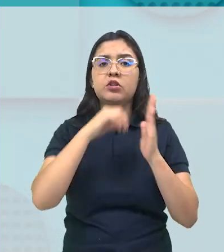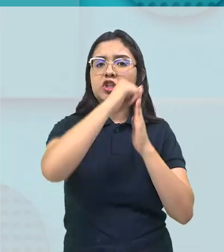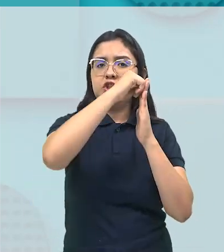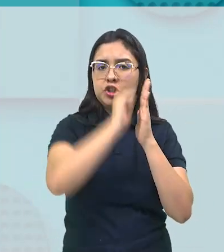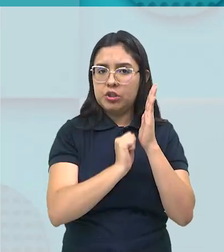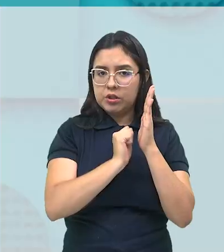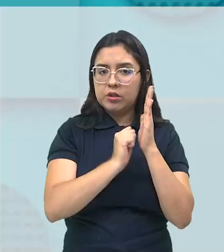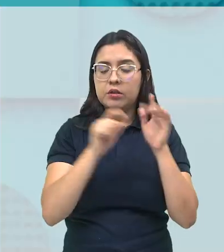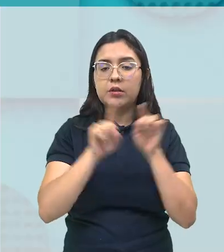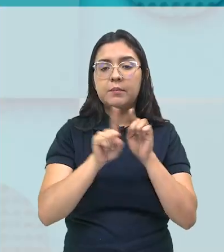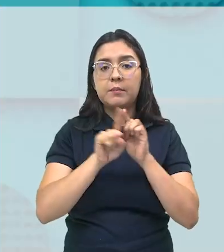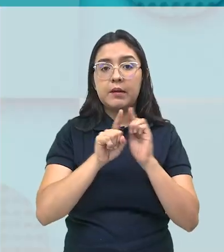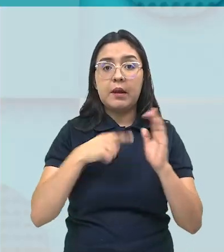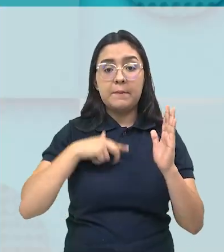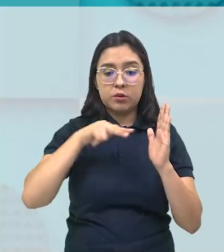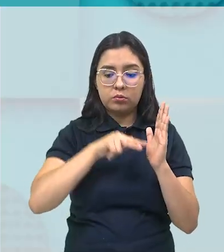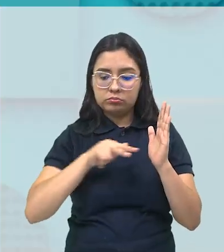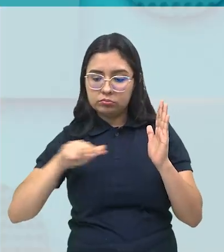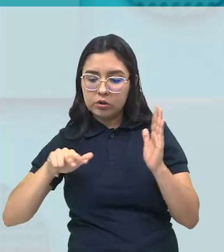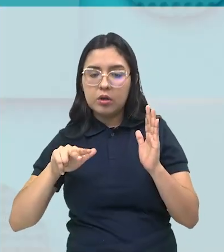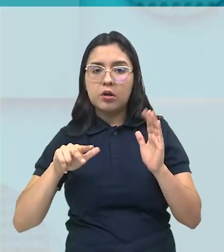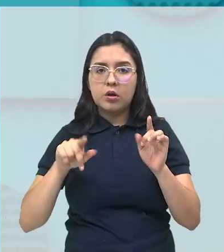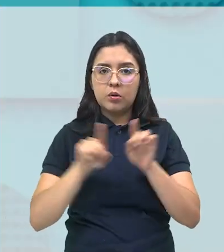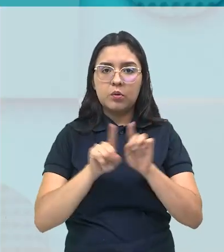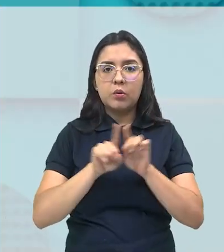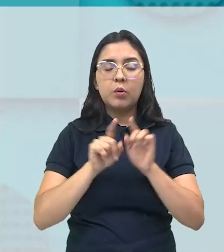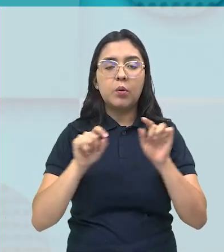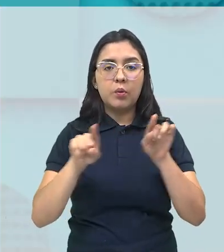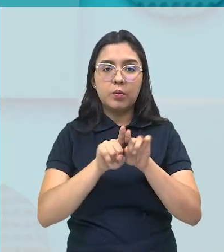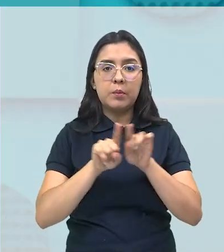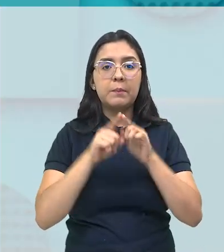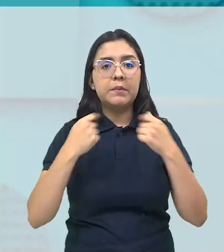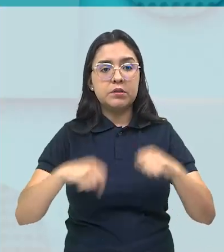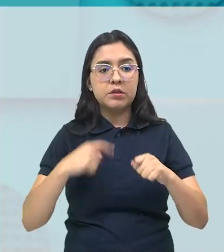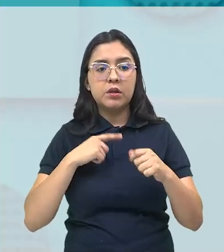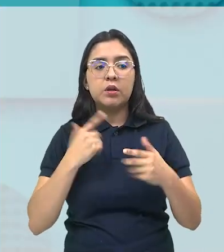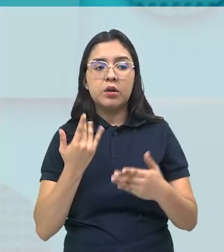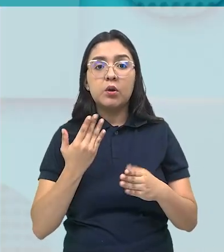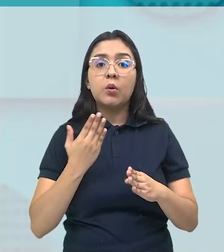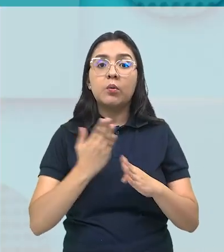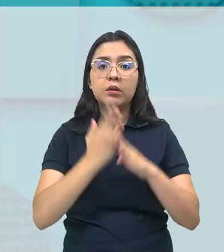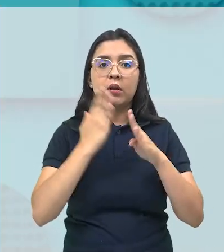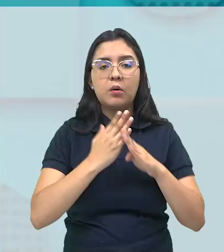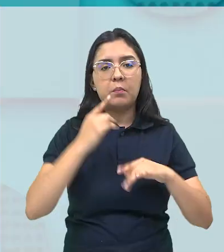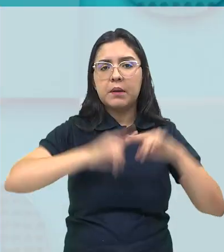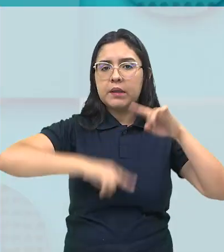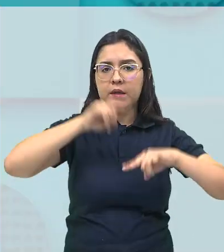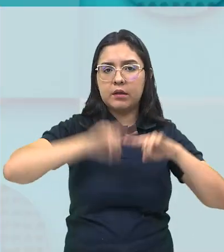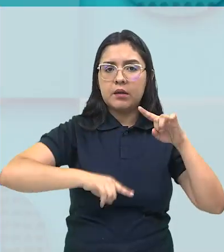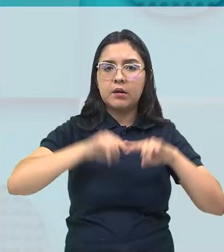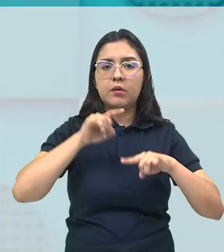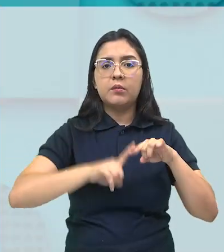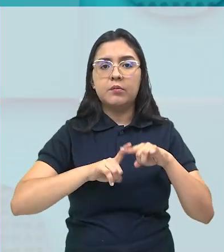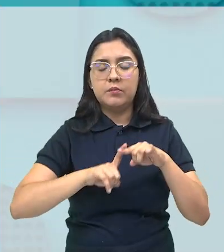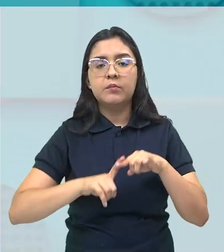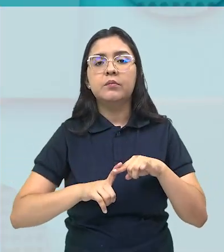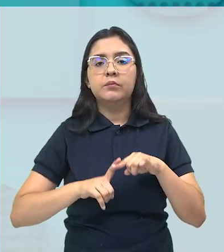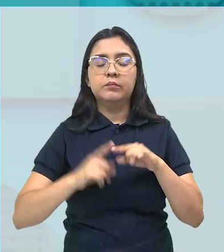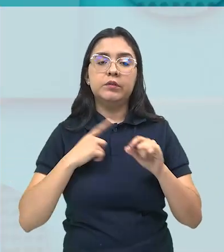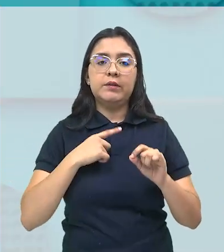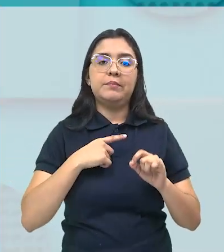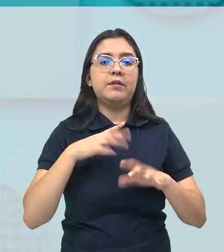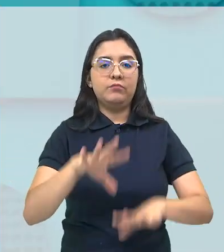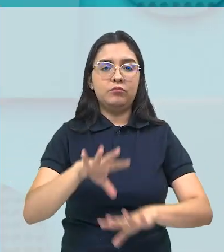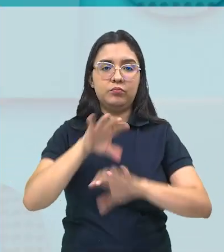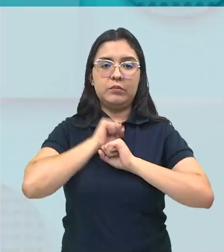fonte, né, e afaste a pessoa, mas não vá afastar com suas mãos. Tem que encontrar um objeto que não seja condutor